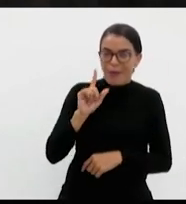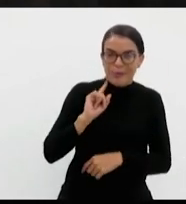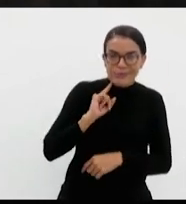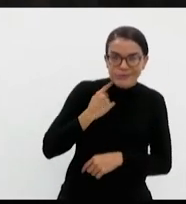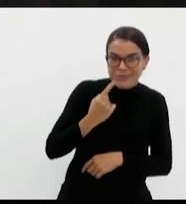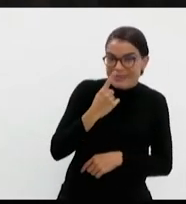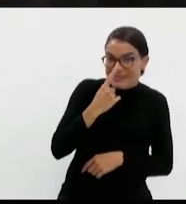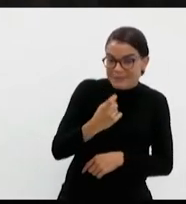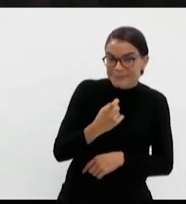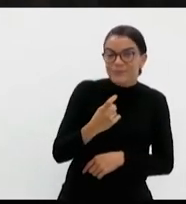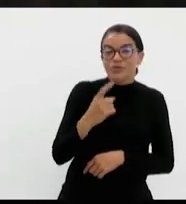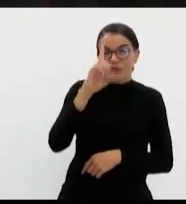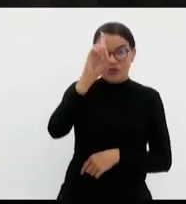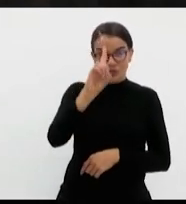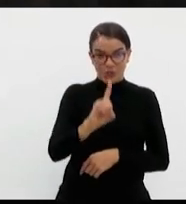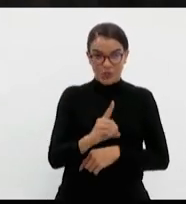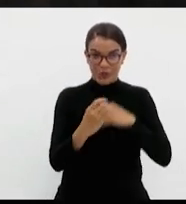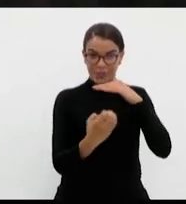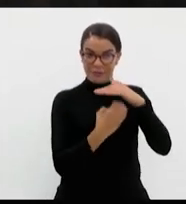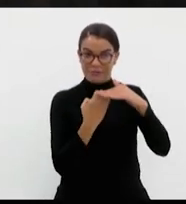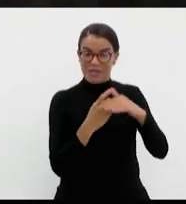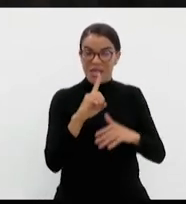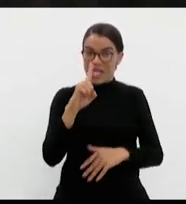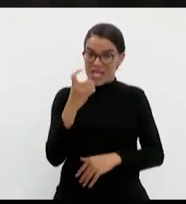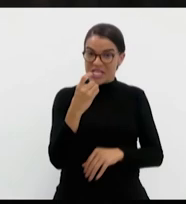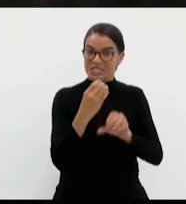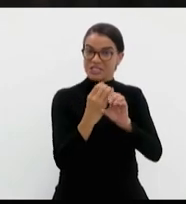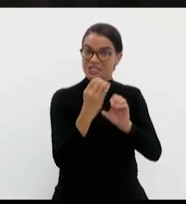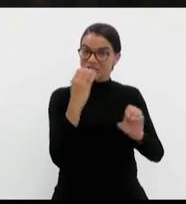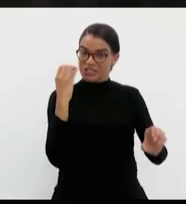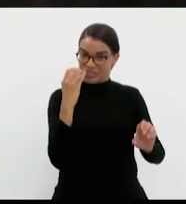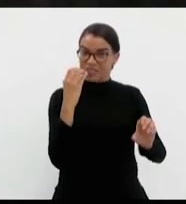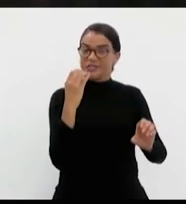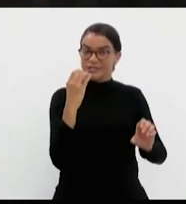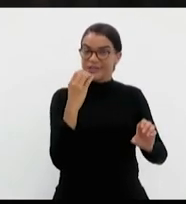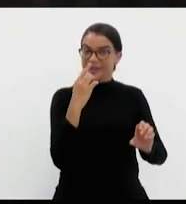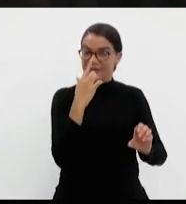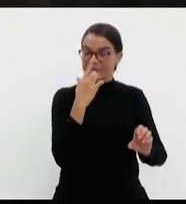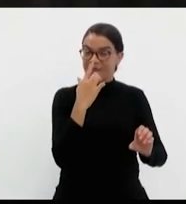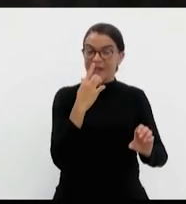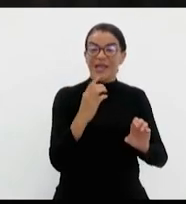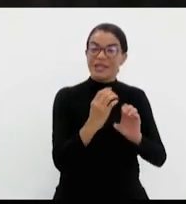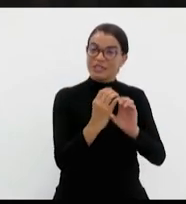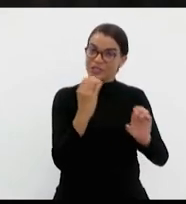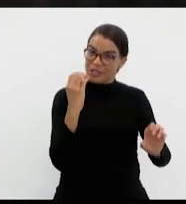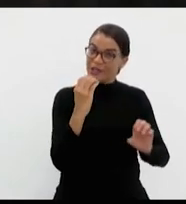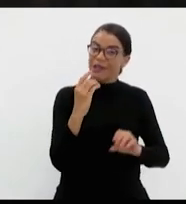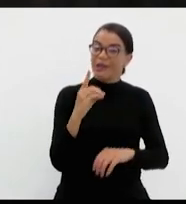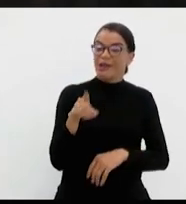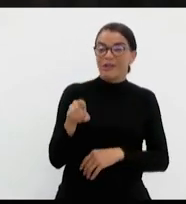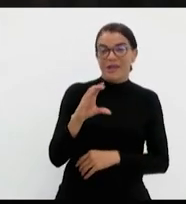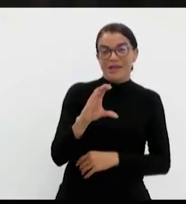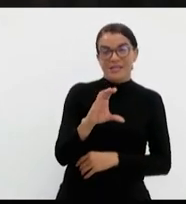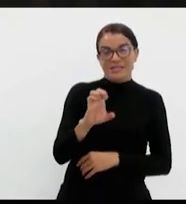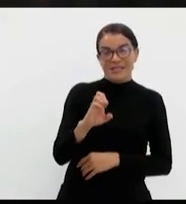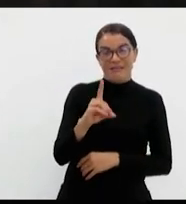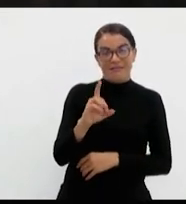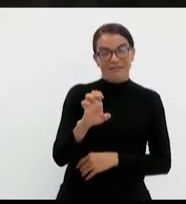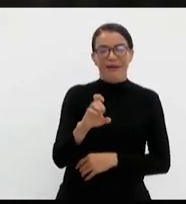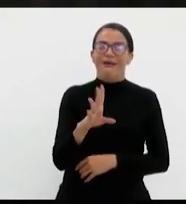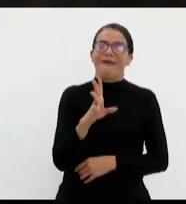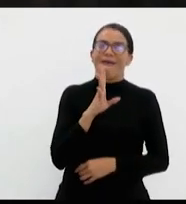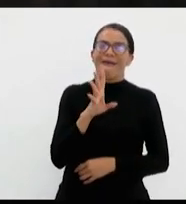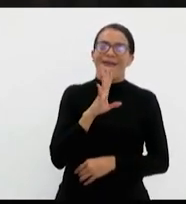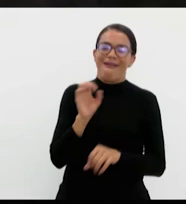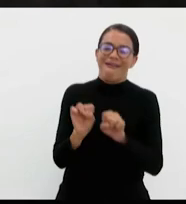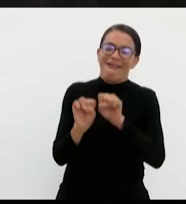diretor-presidente da SEDAE é um ex-engenheiro, o diretor-presidente da Águas do Rio é um engenheiro da SEDAE, que conhece o